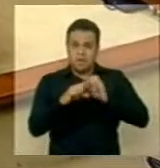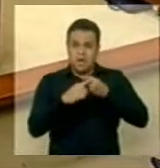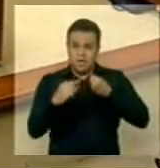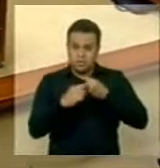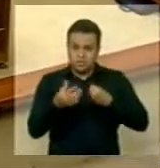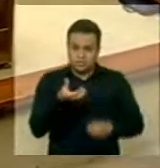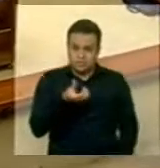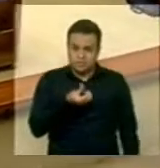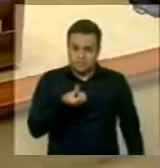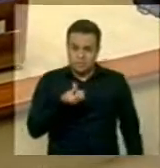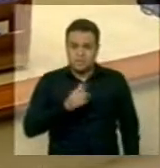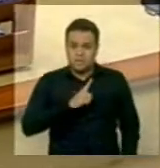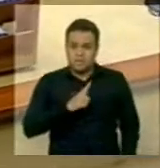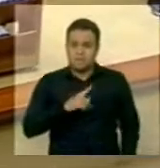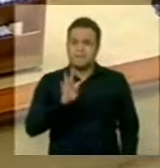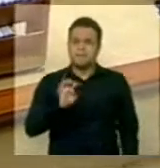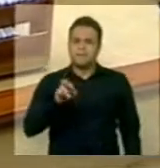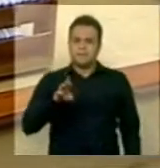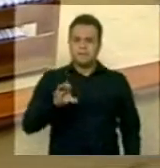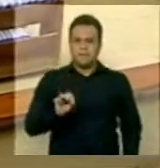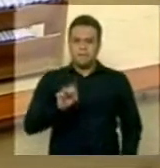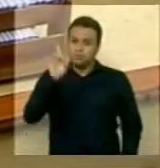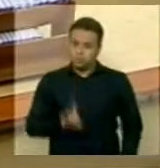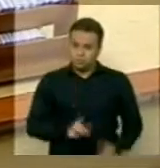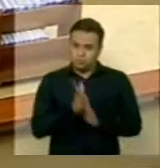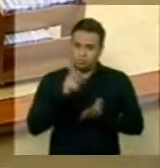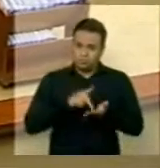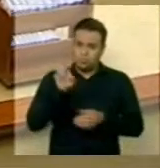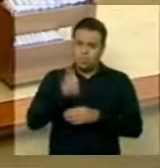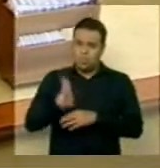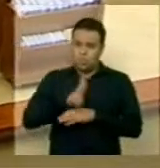termo de concessão de direito real de uso deverão conter,